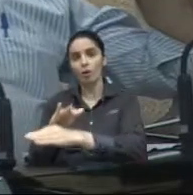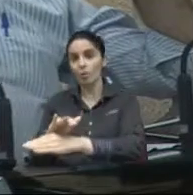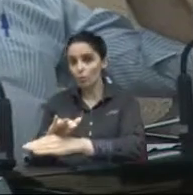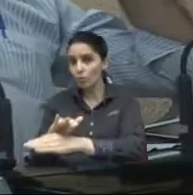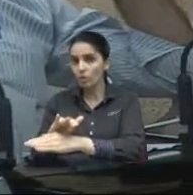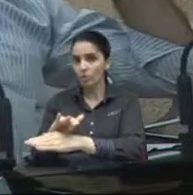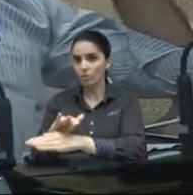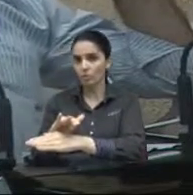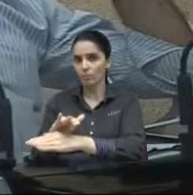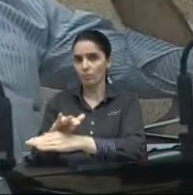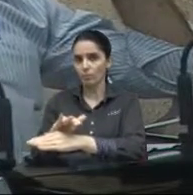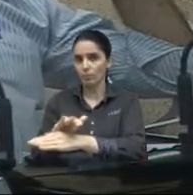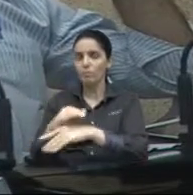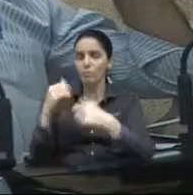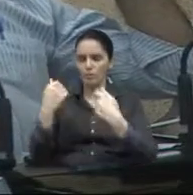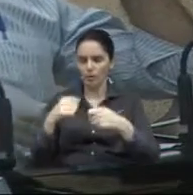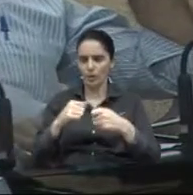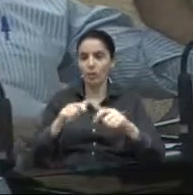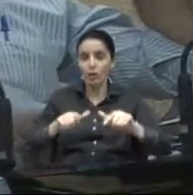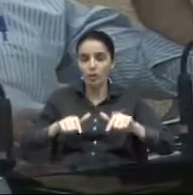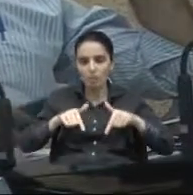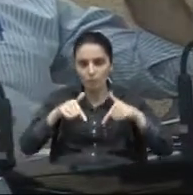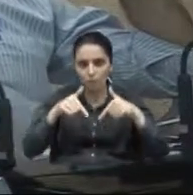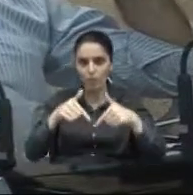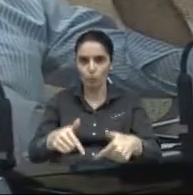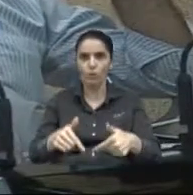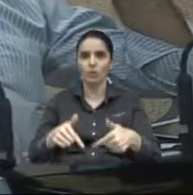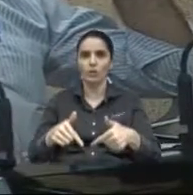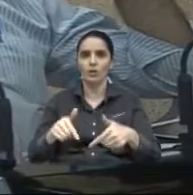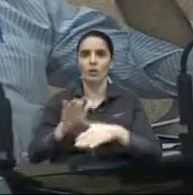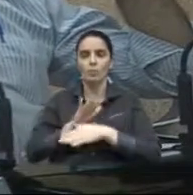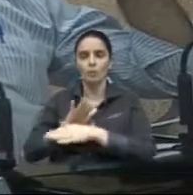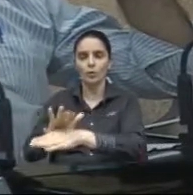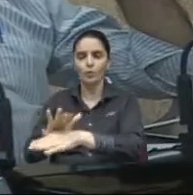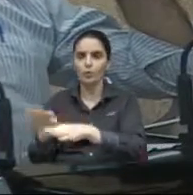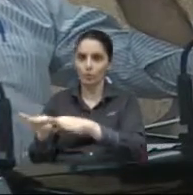medir esforços para poder atendê-los também,